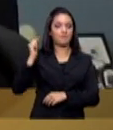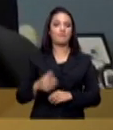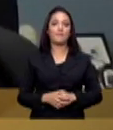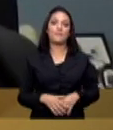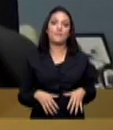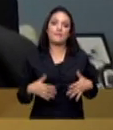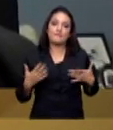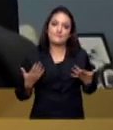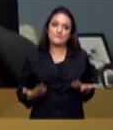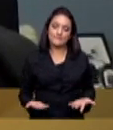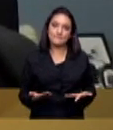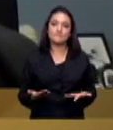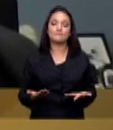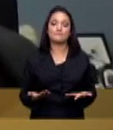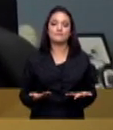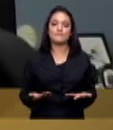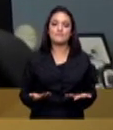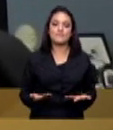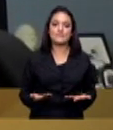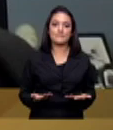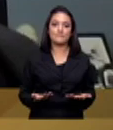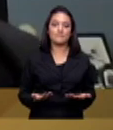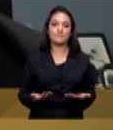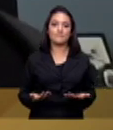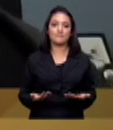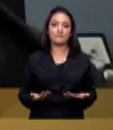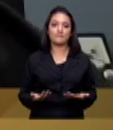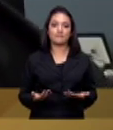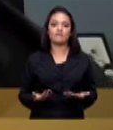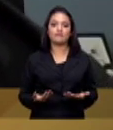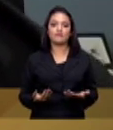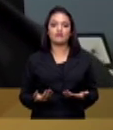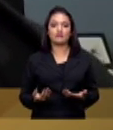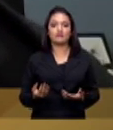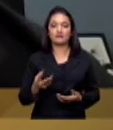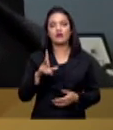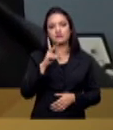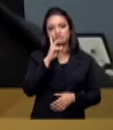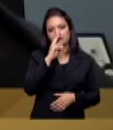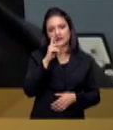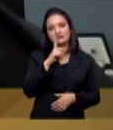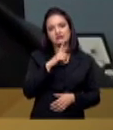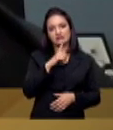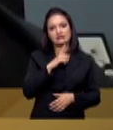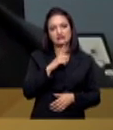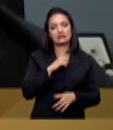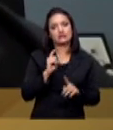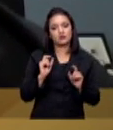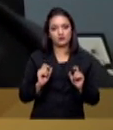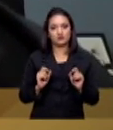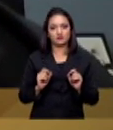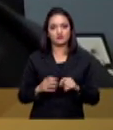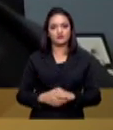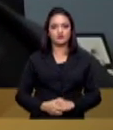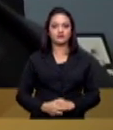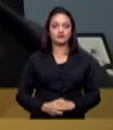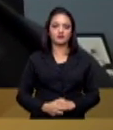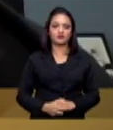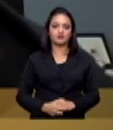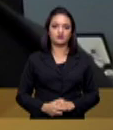me parece que aqui temos, de fato, uma situação de